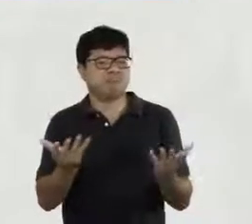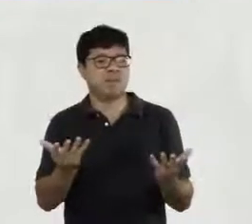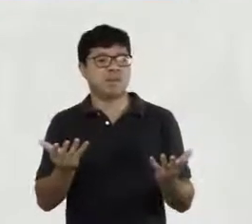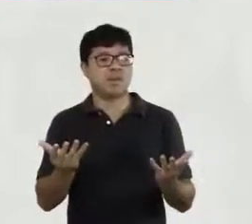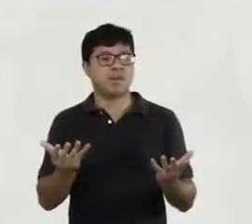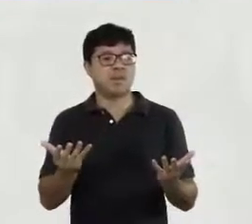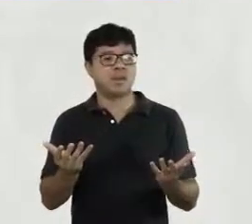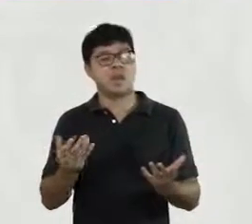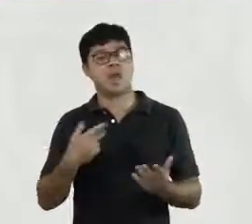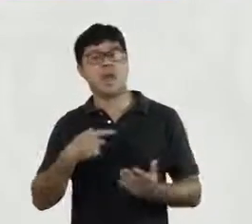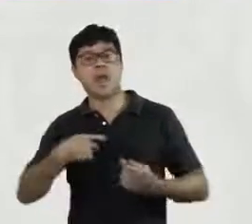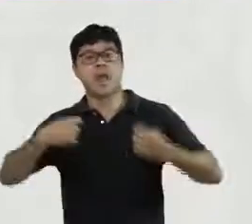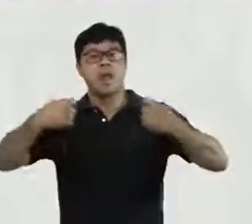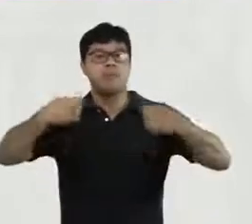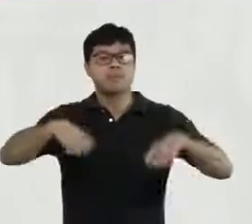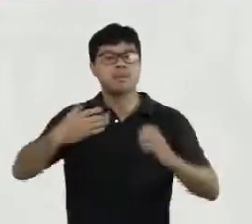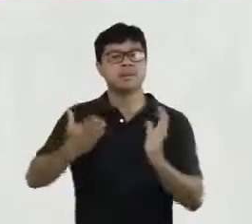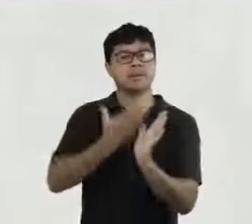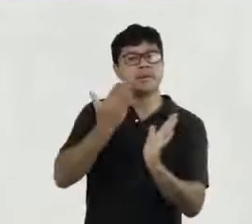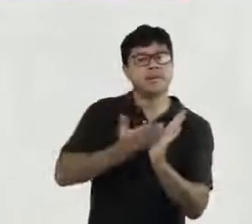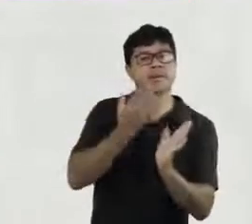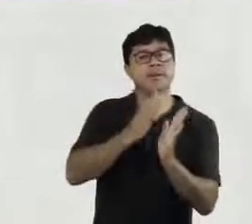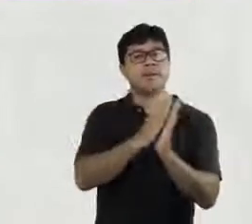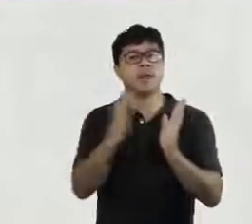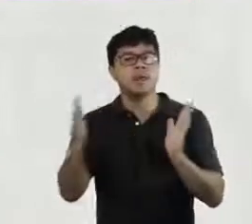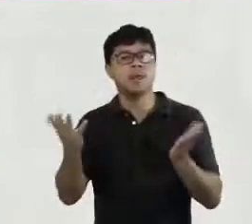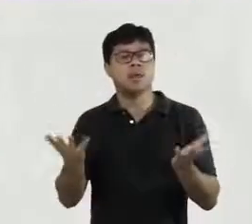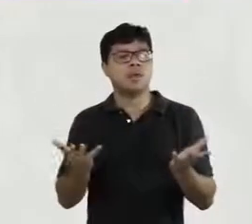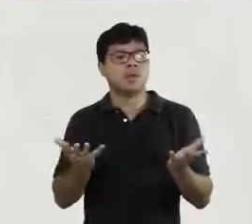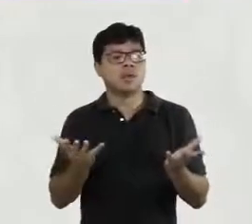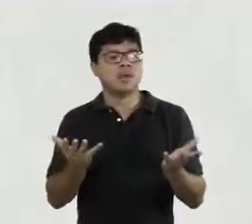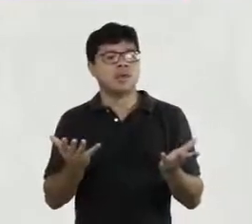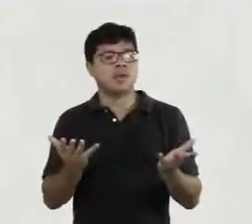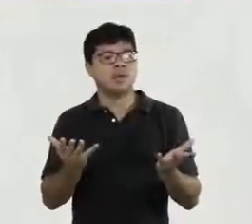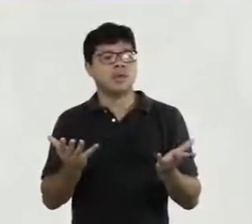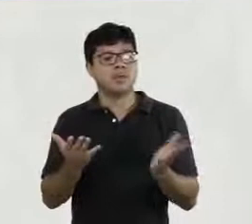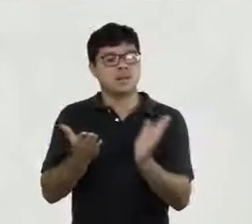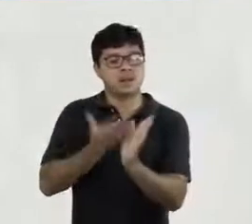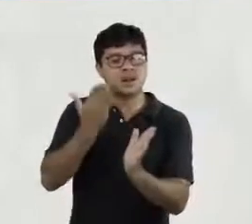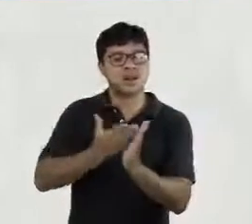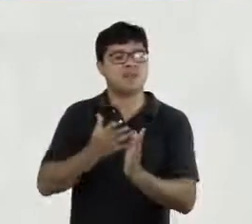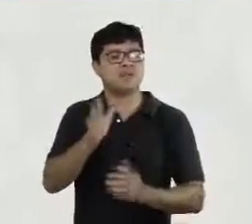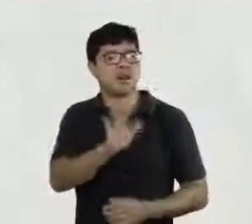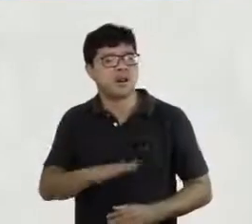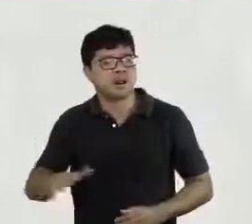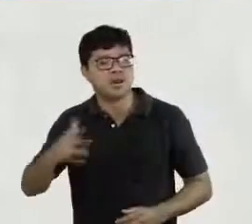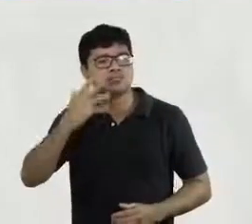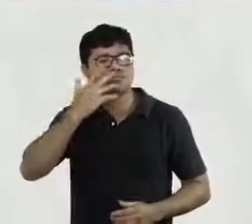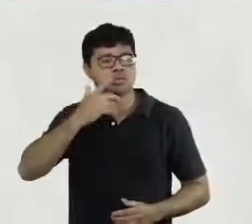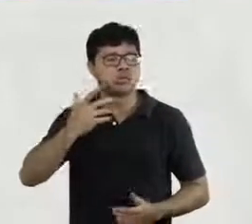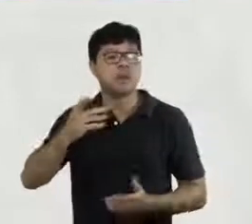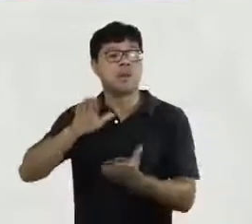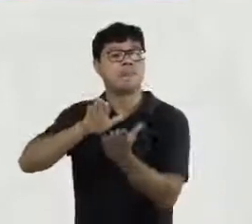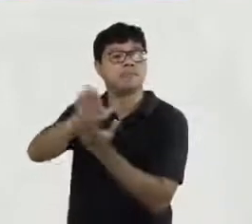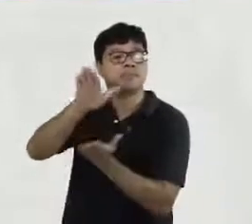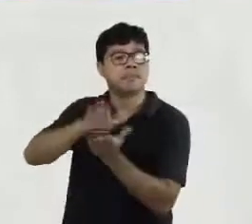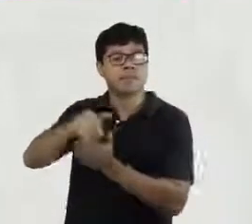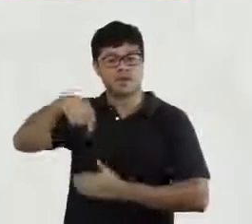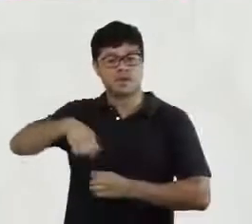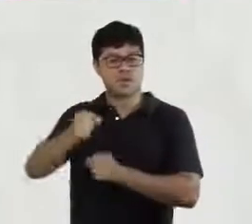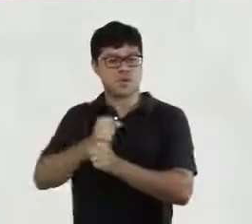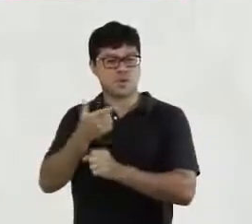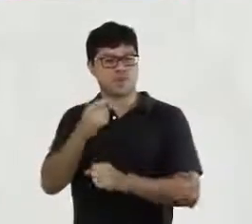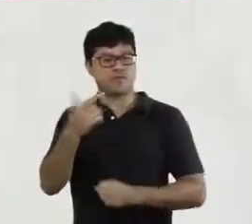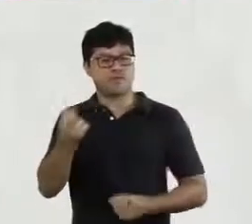dizer: preciso de uma bibliografia de livros infantis que foram publicados esse